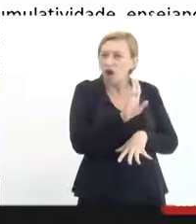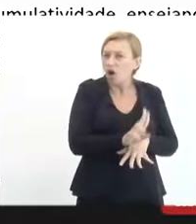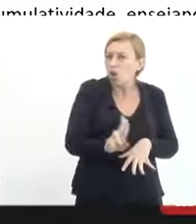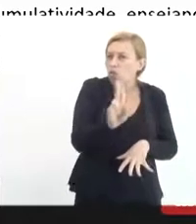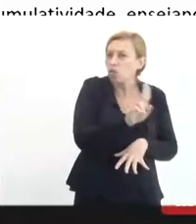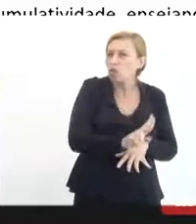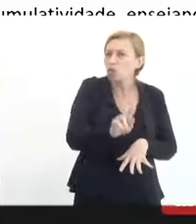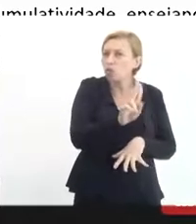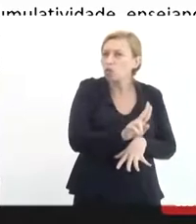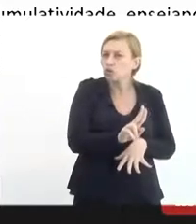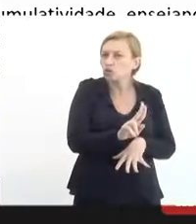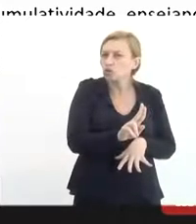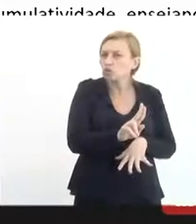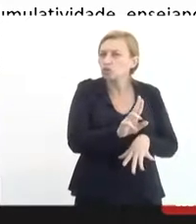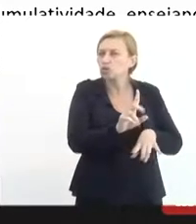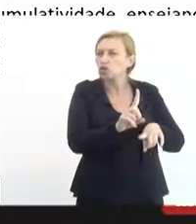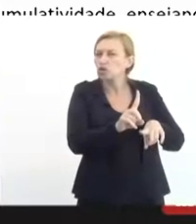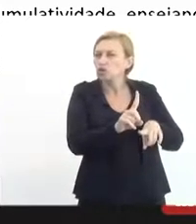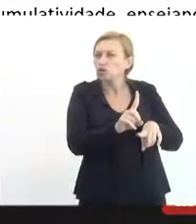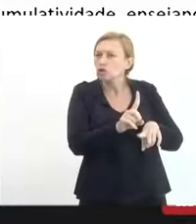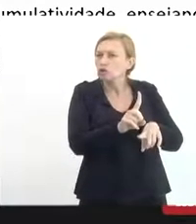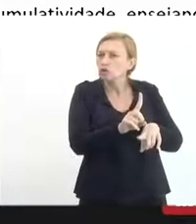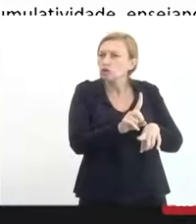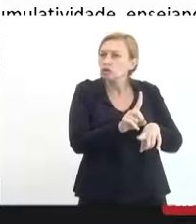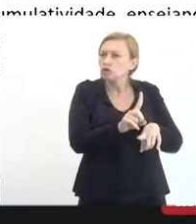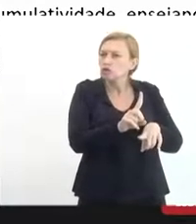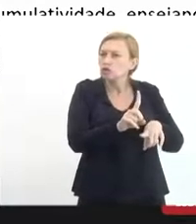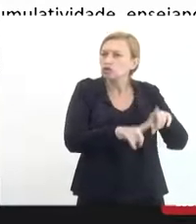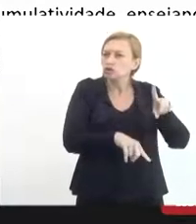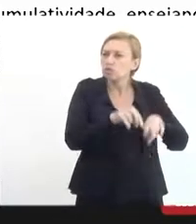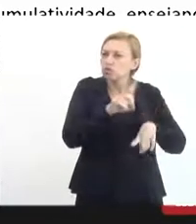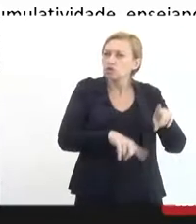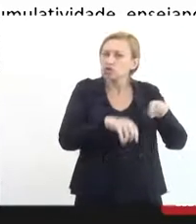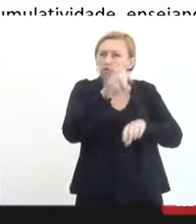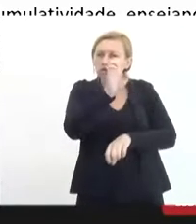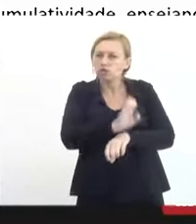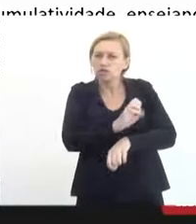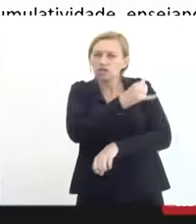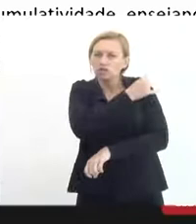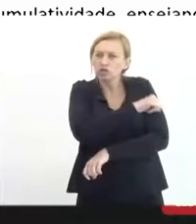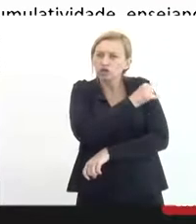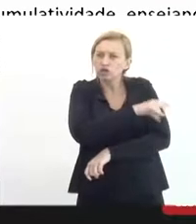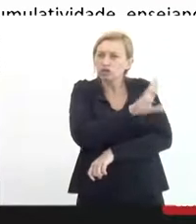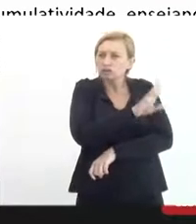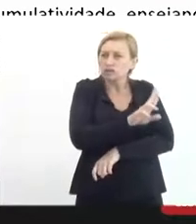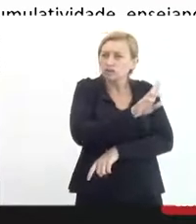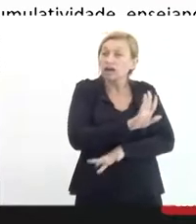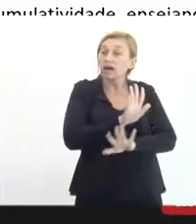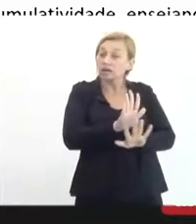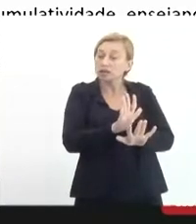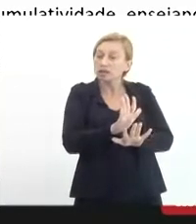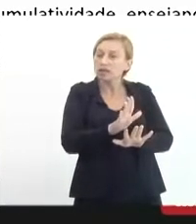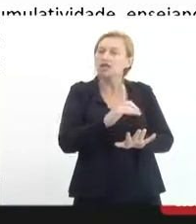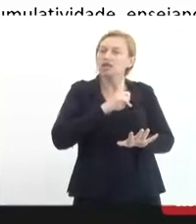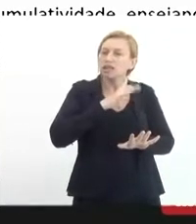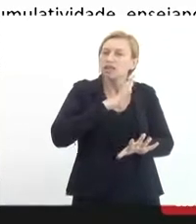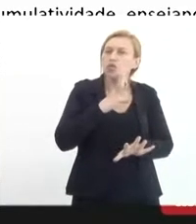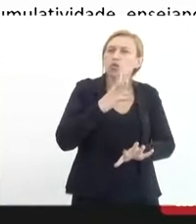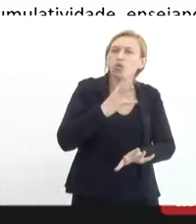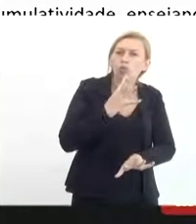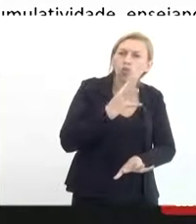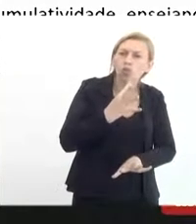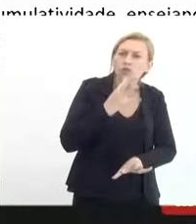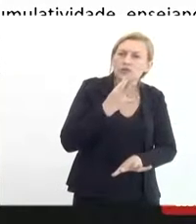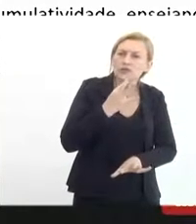utilização dos equipamentos no estado do Rio de Janeiro, logo houve o